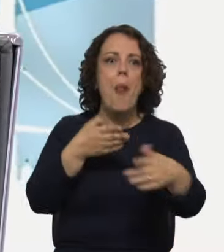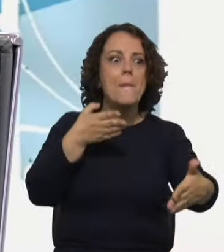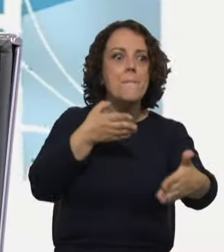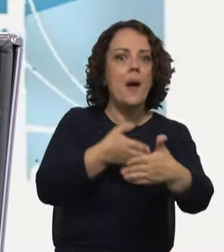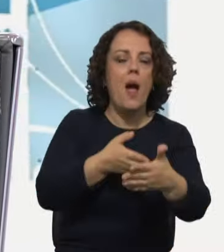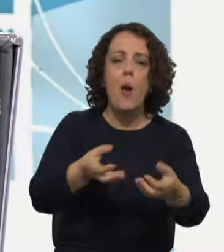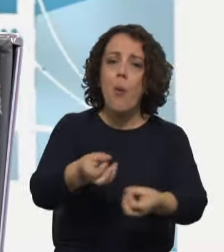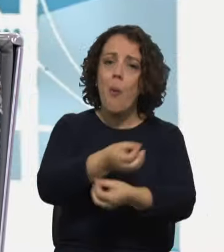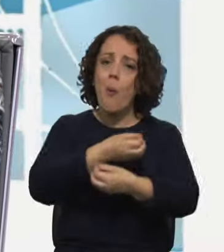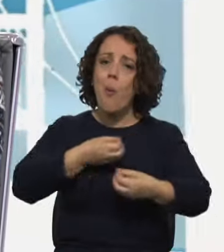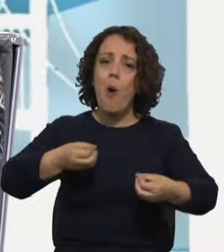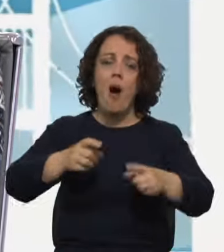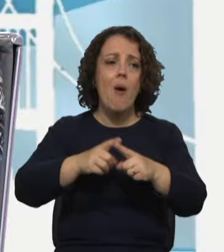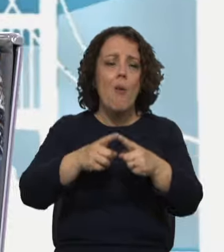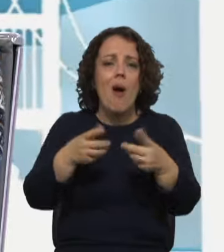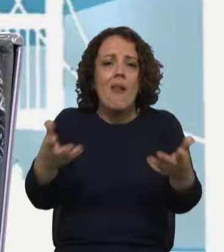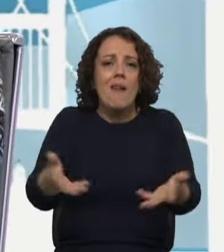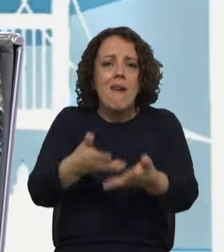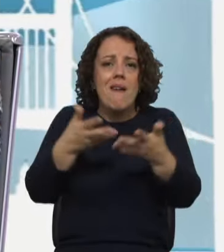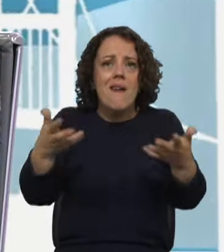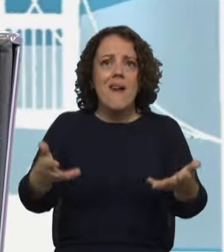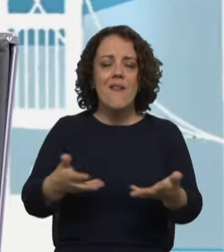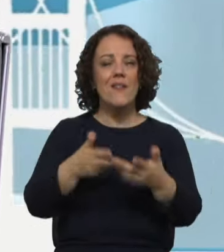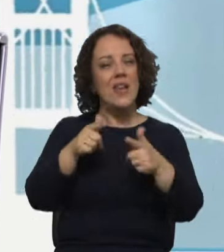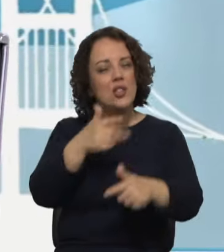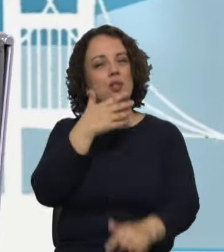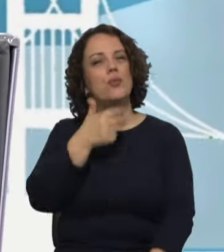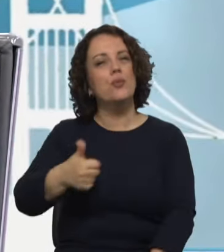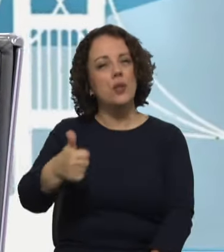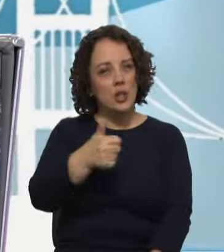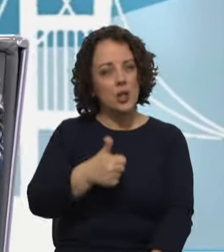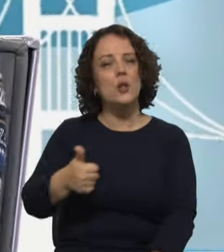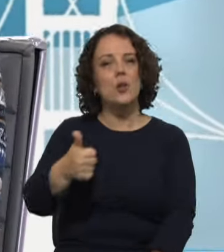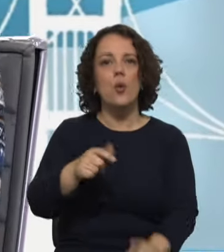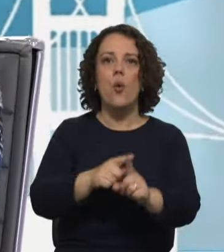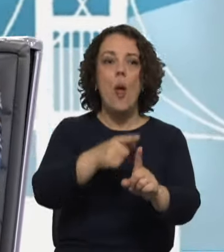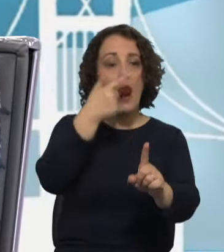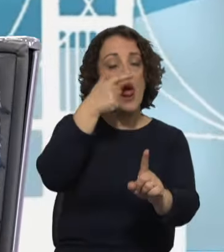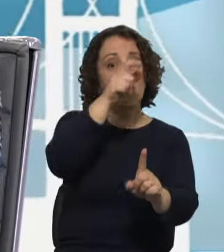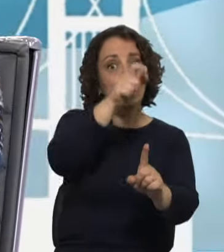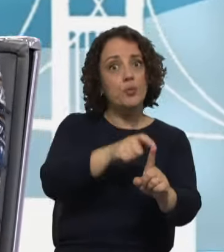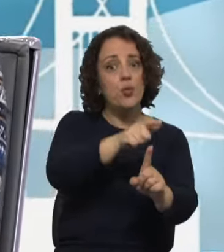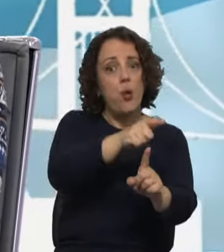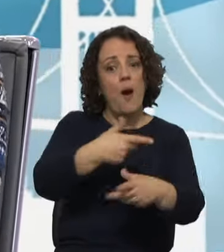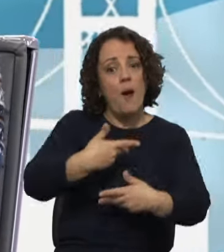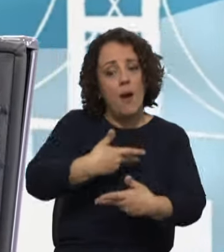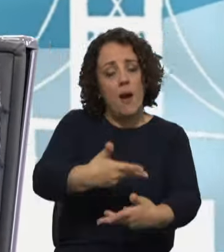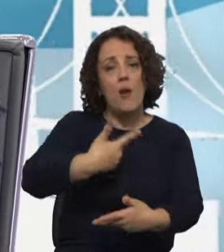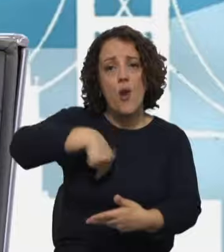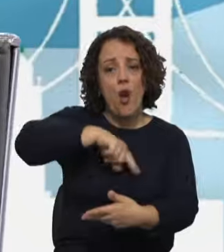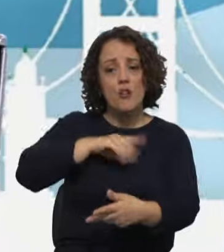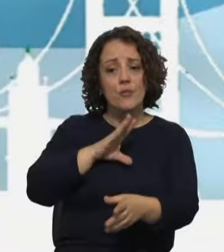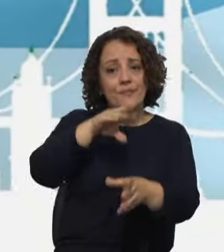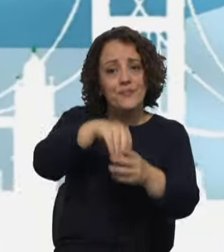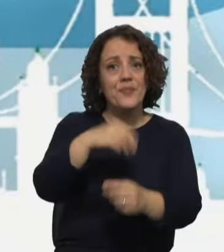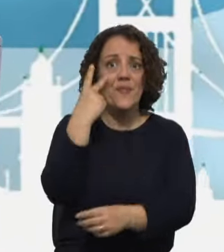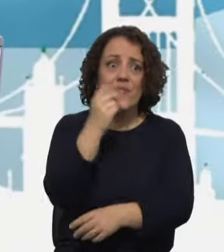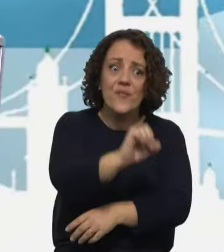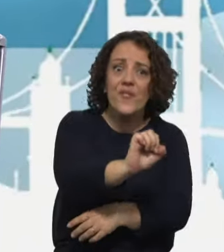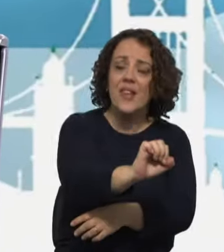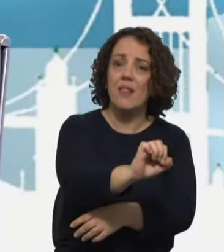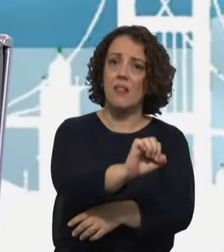foi das coisas mais bonitas é a forma como as pessoas nos permitiram participar da vida delas e e nos acolheram na sua própria